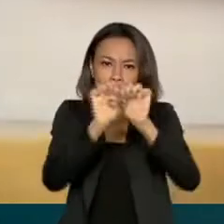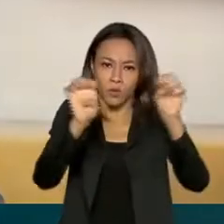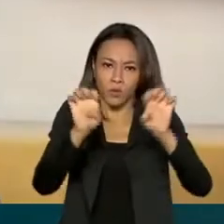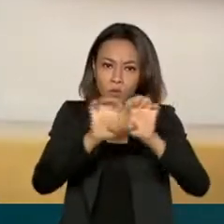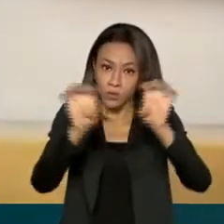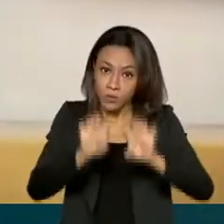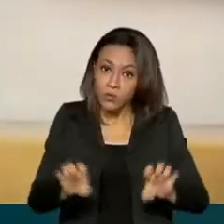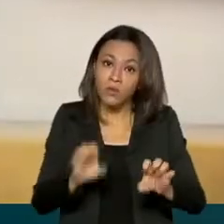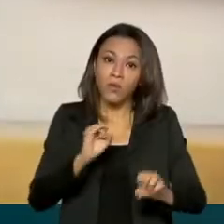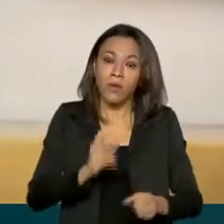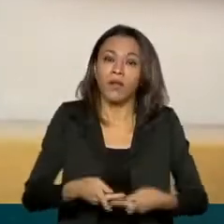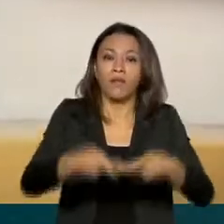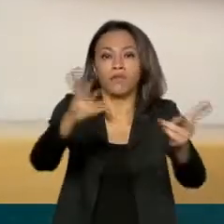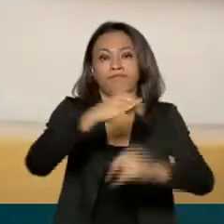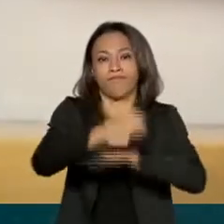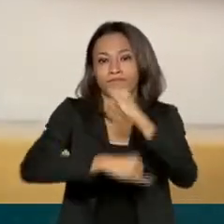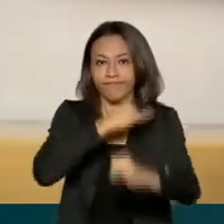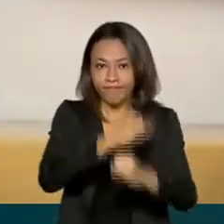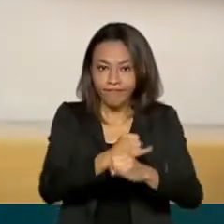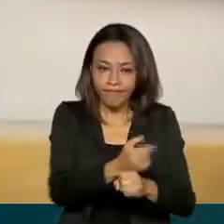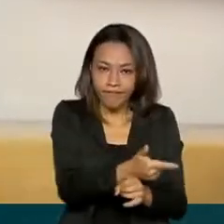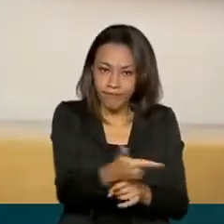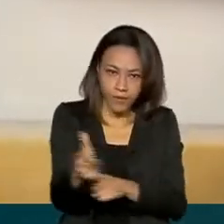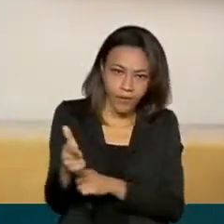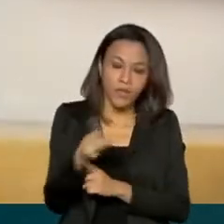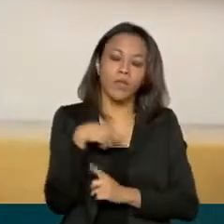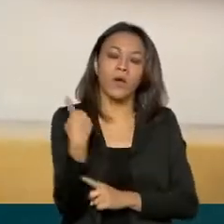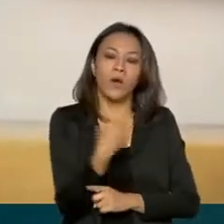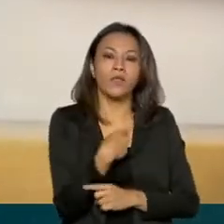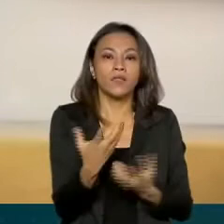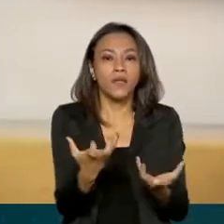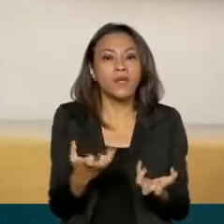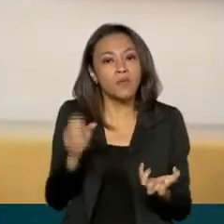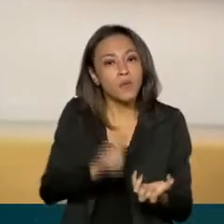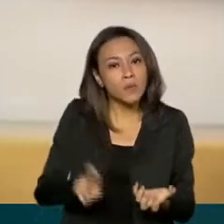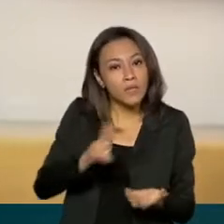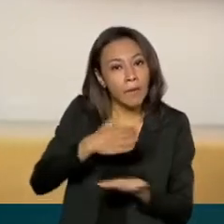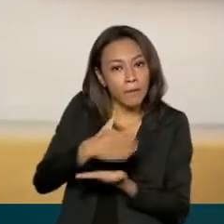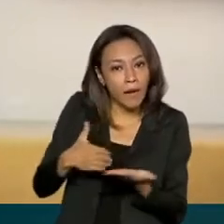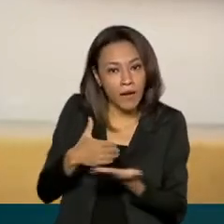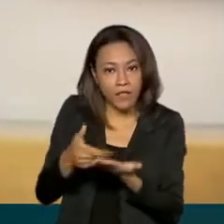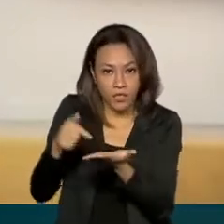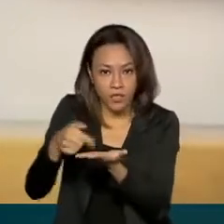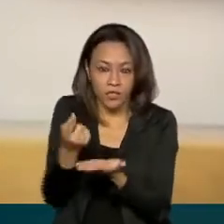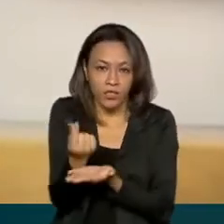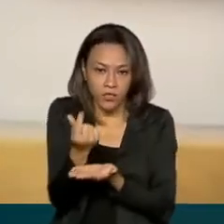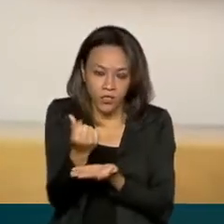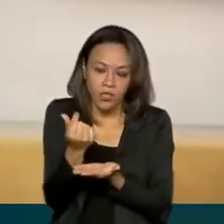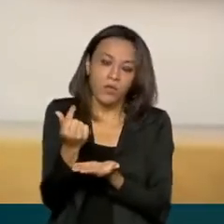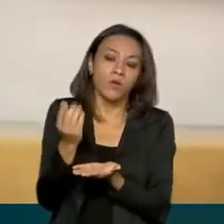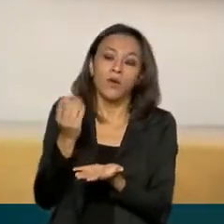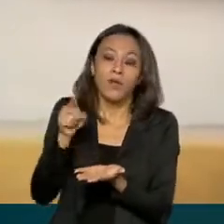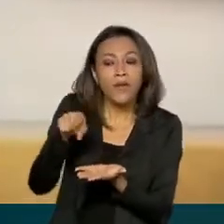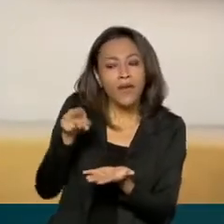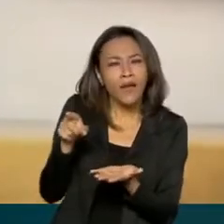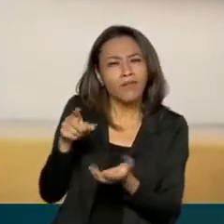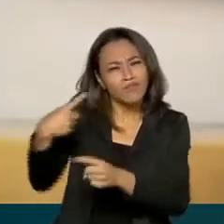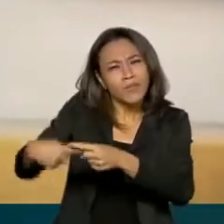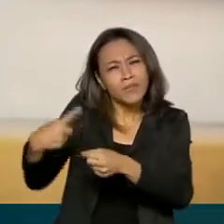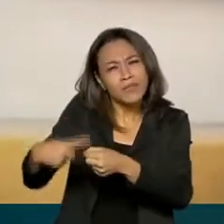ótica chegando até a sede do município. Nós queremos utilizar parte, então, desses recursos para fazer com que esses municípios, geralmente são municípios